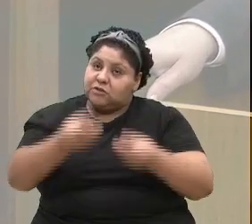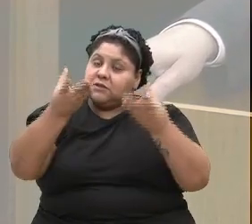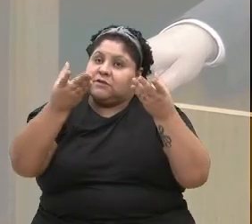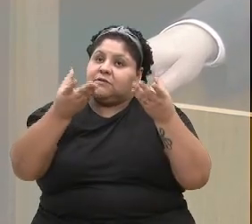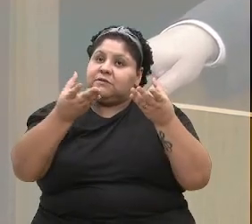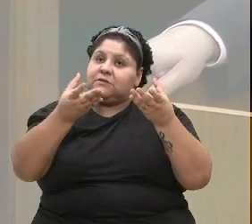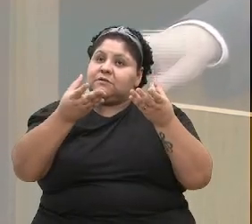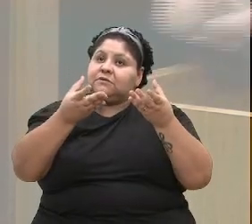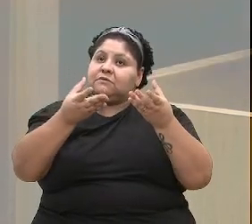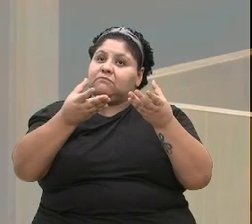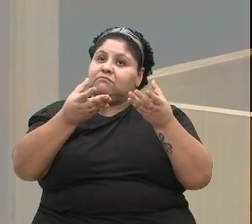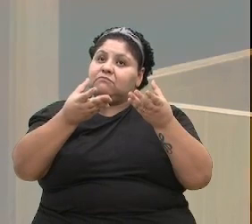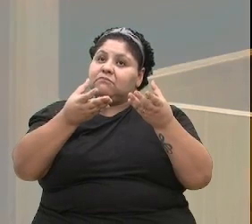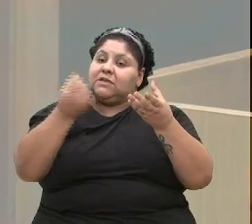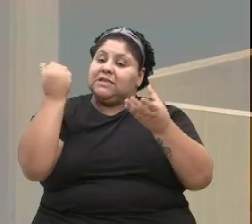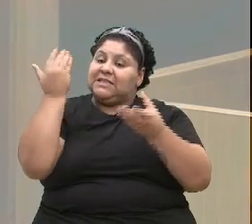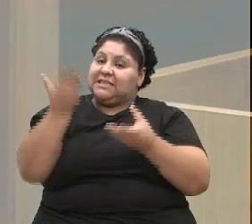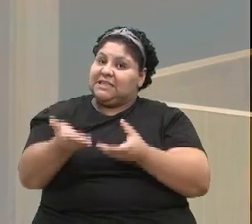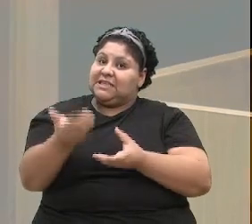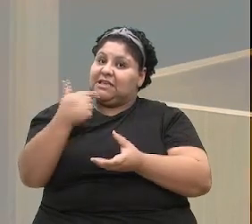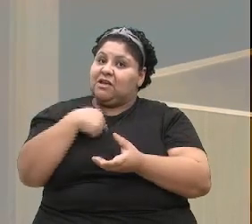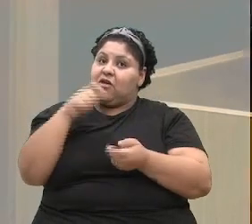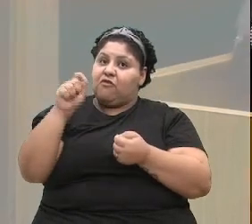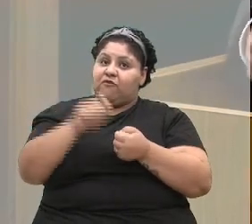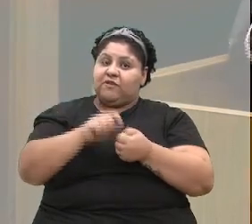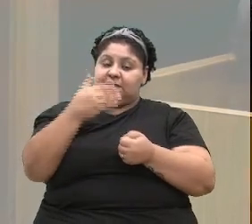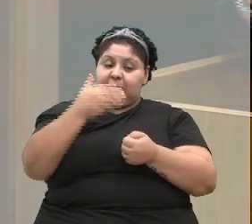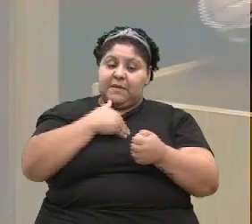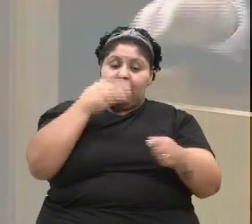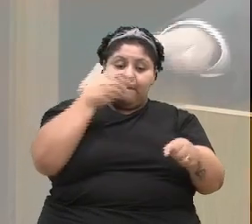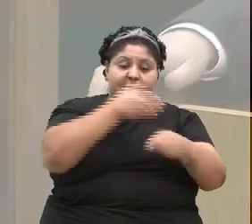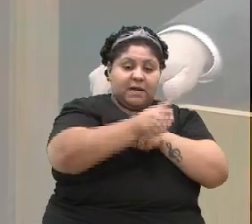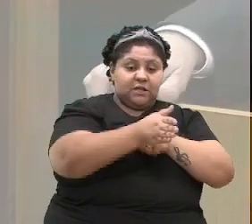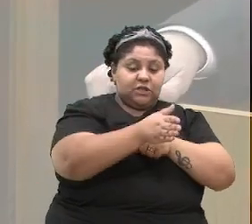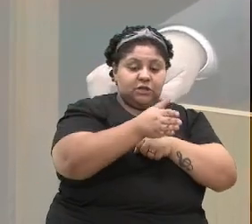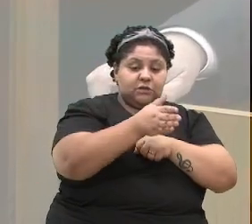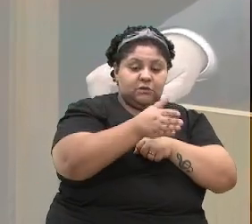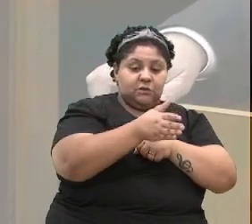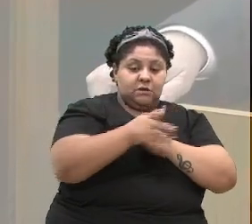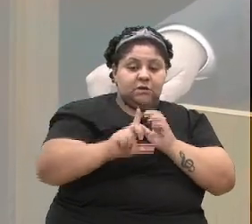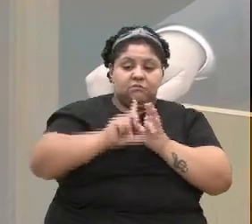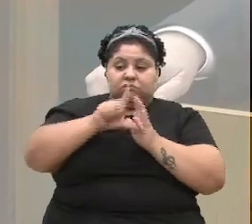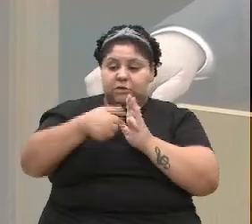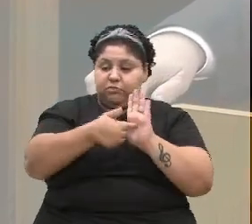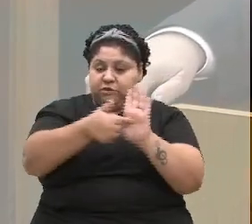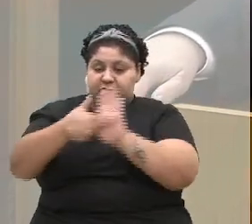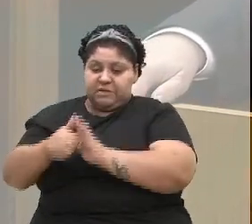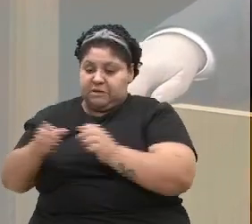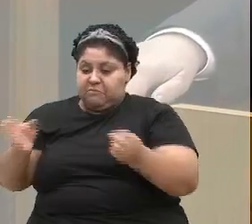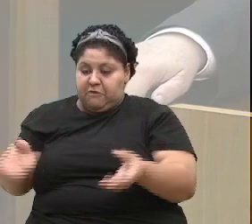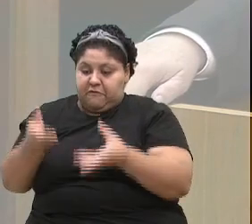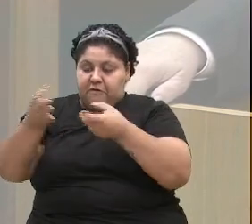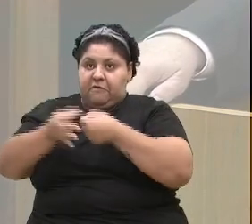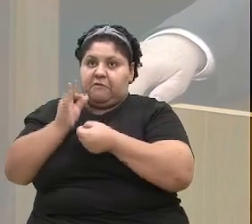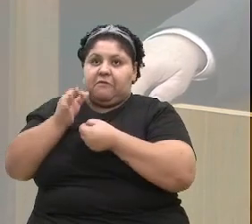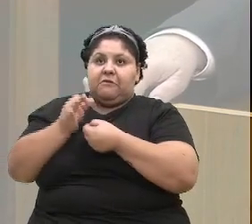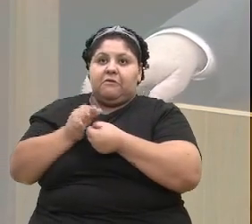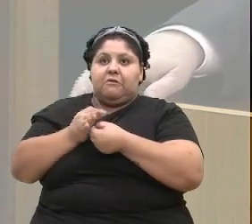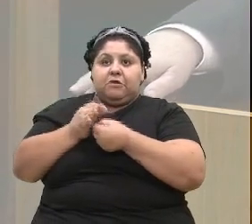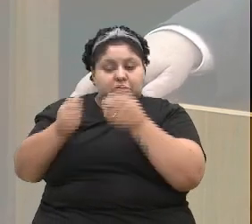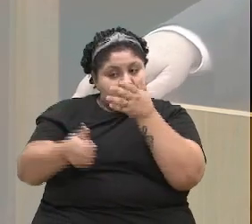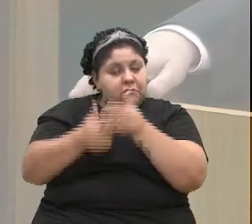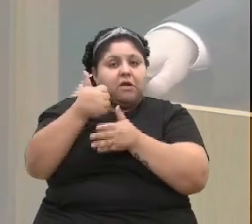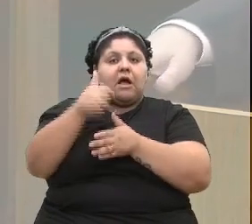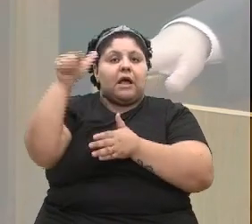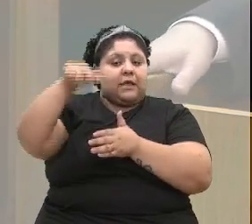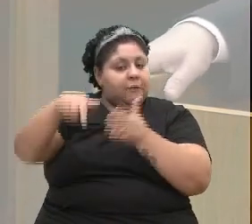Felipe, justamente nisso. Eu vou fazer a minha análise e depois apresentar para a festa da uva, para a gente melhorar. Estamos